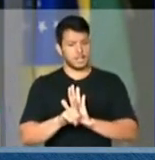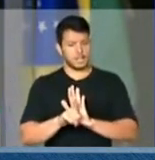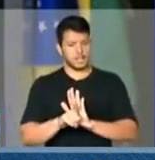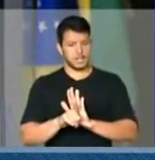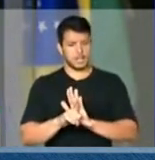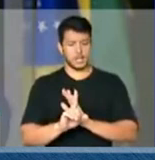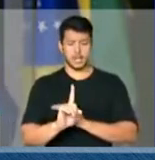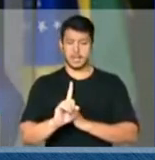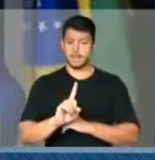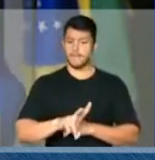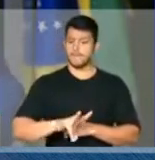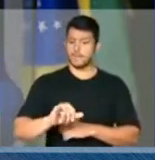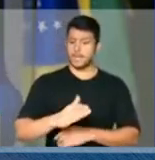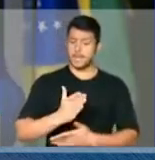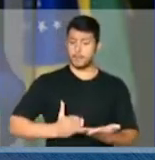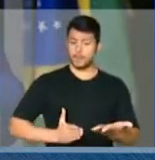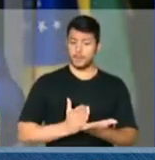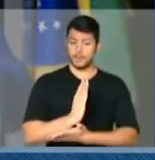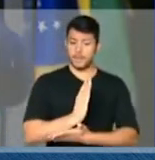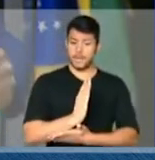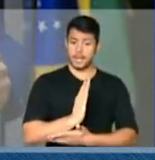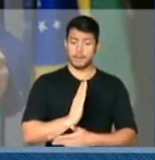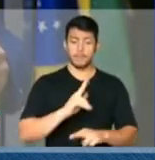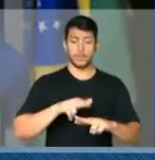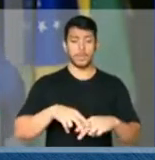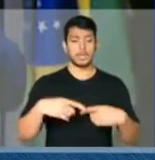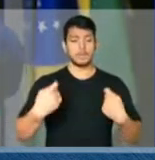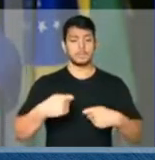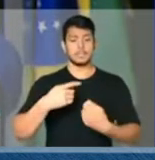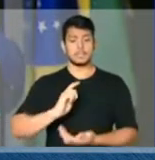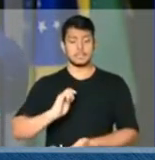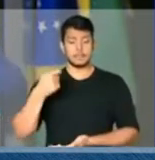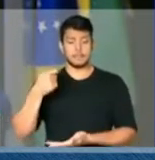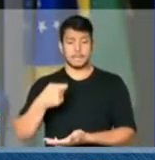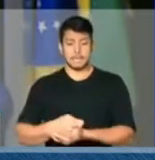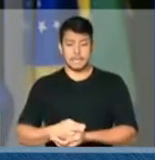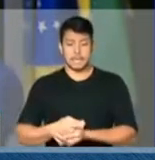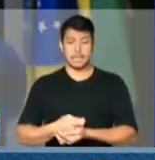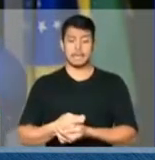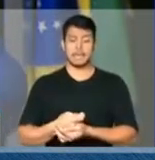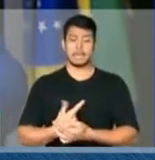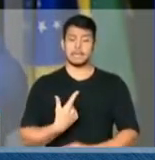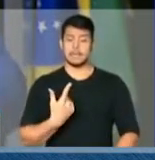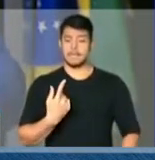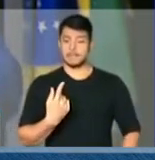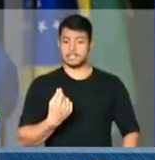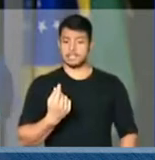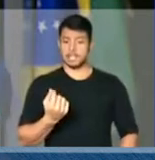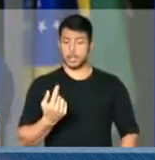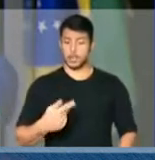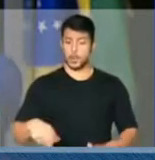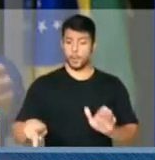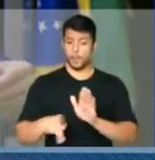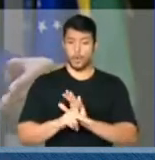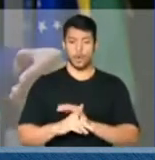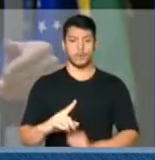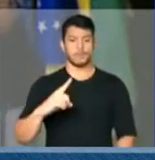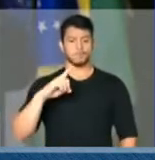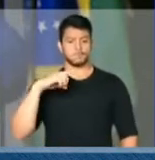sendo aprovada para até mesmo pagar honorários judiciais, custos judiciais de